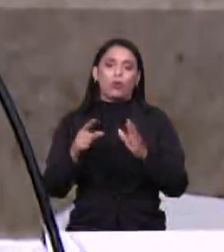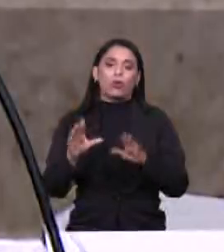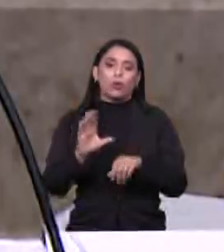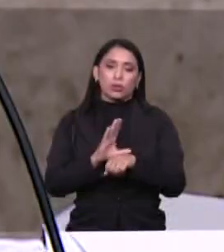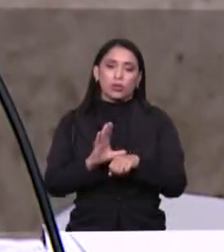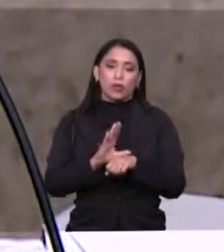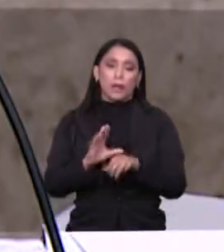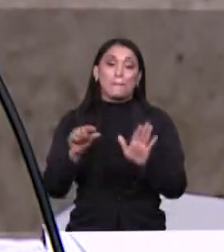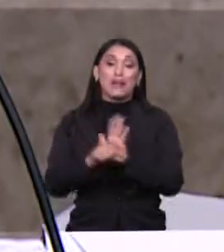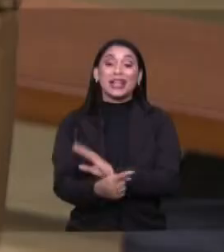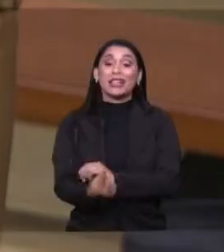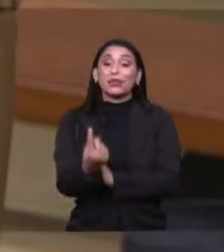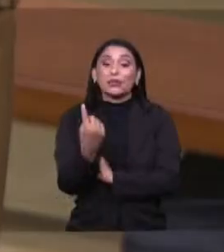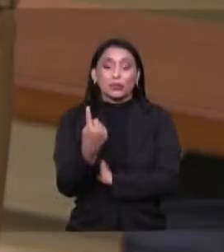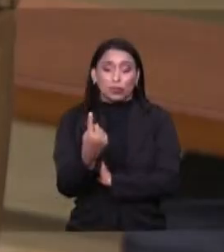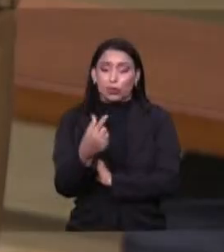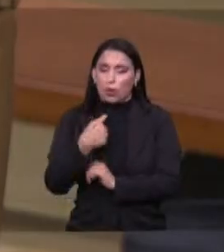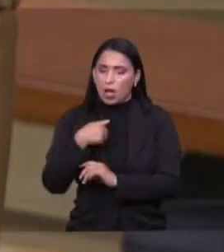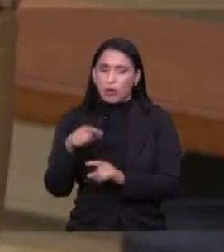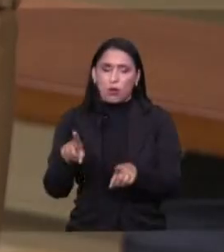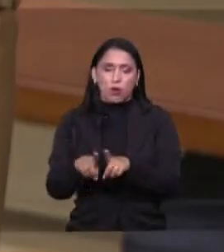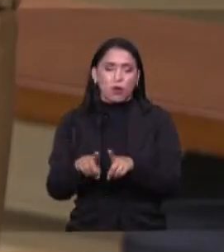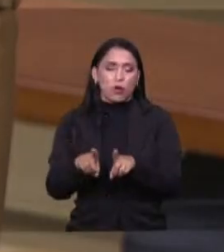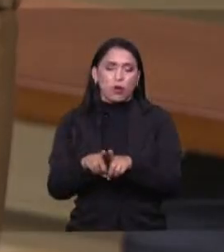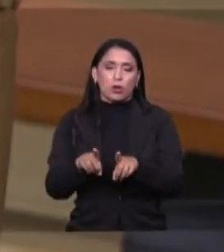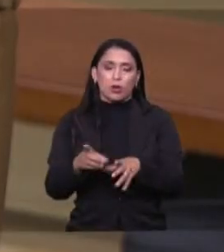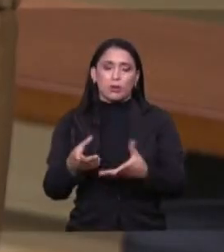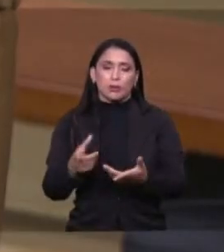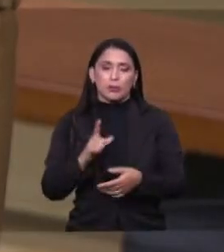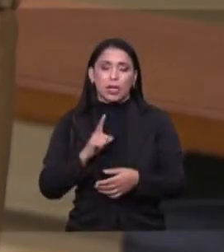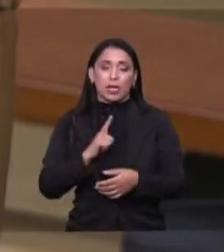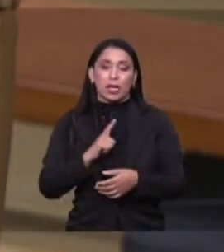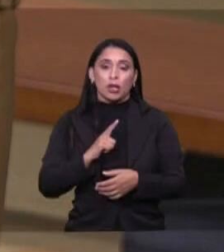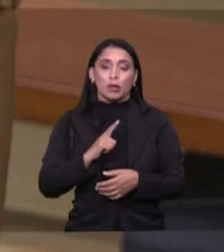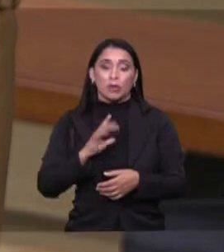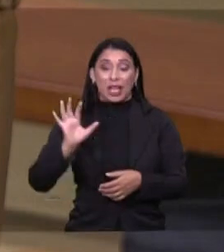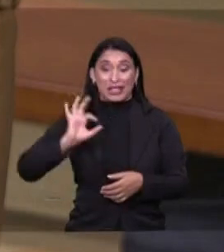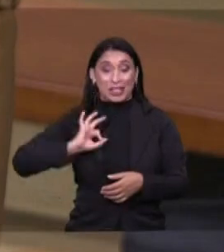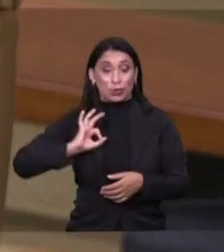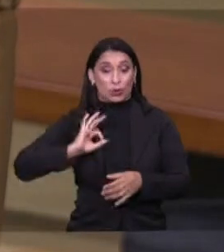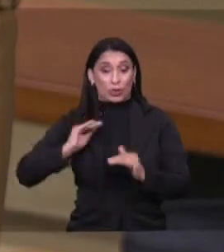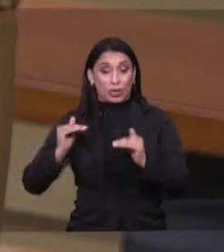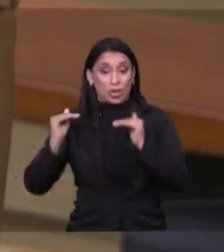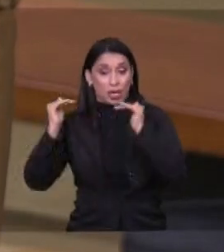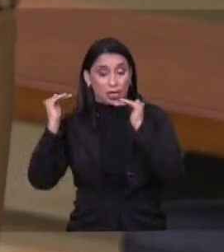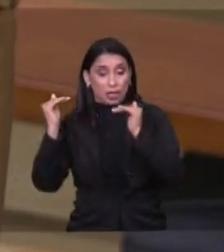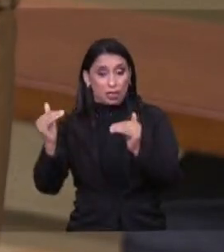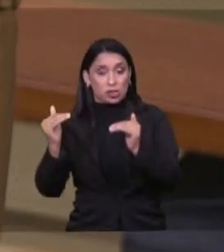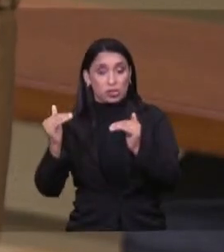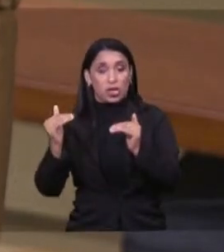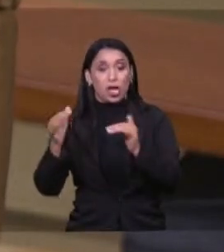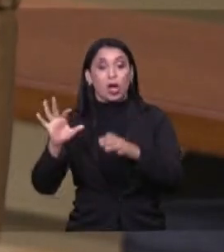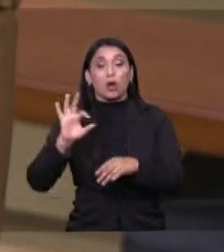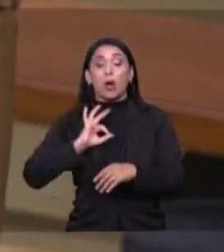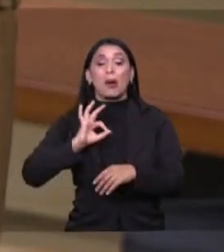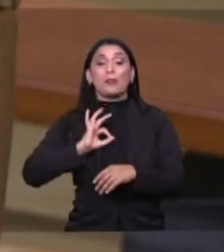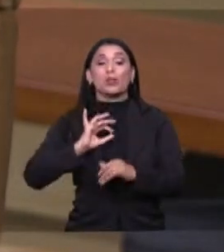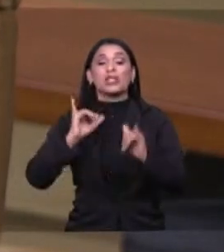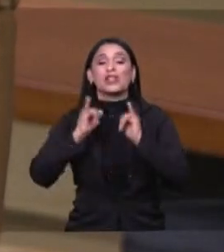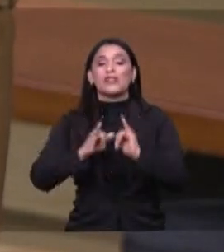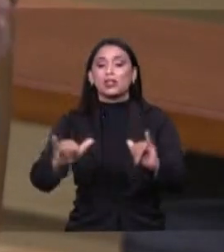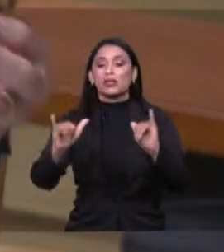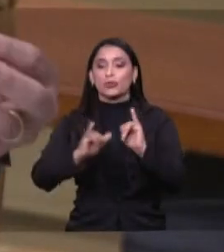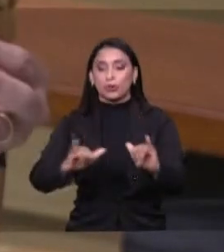o parágrafo único diz que as autoridades devem disciplinar o modo como elas, autoridades, como a polícia vai